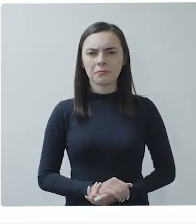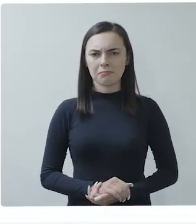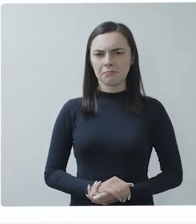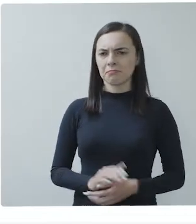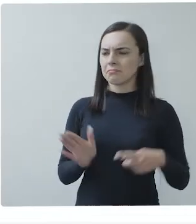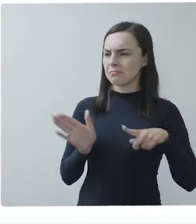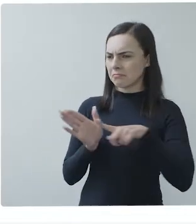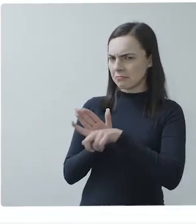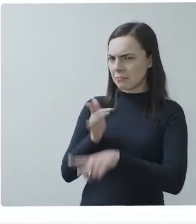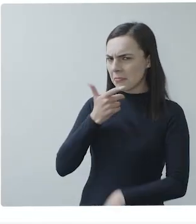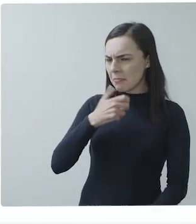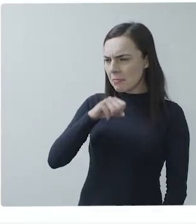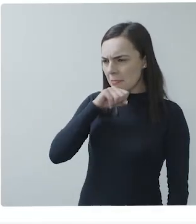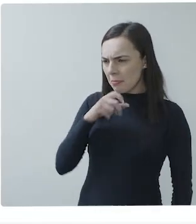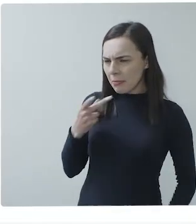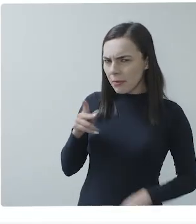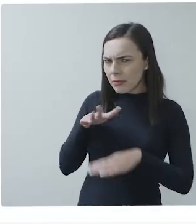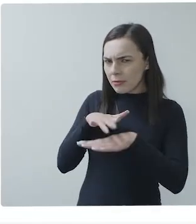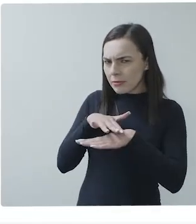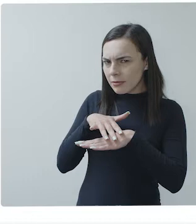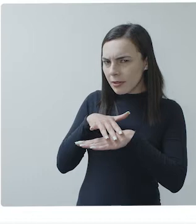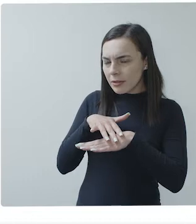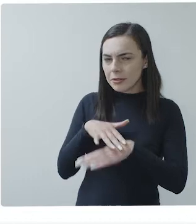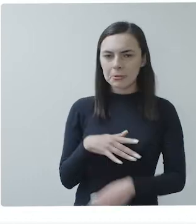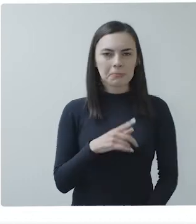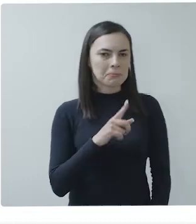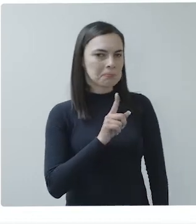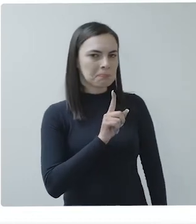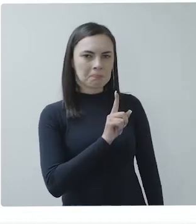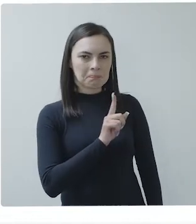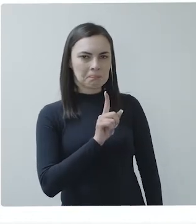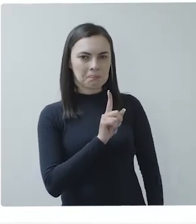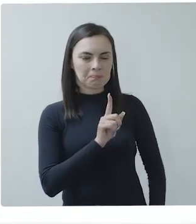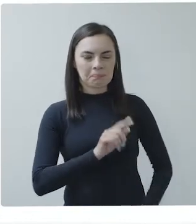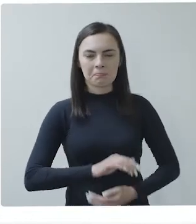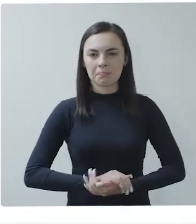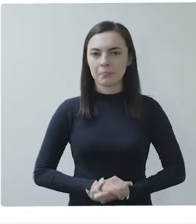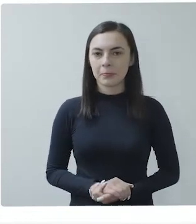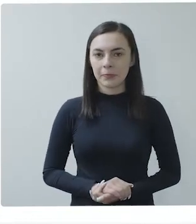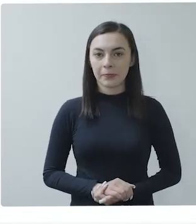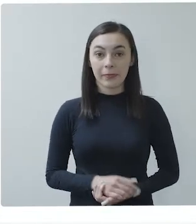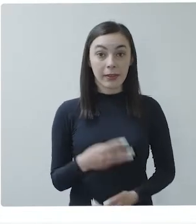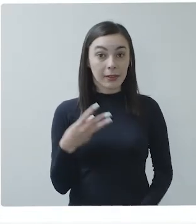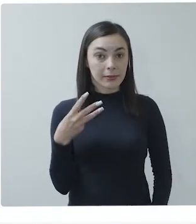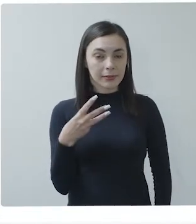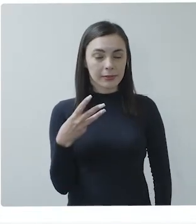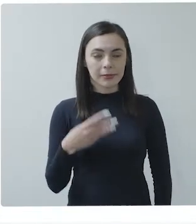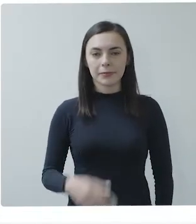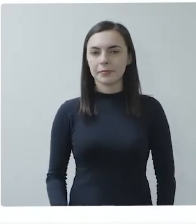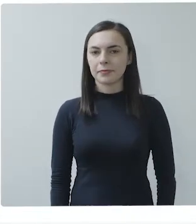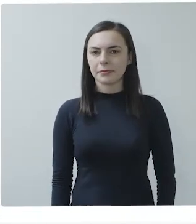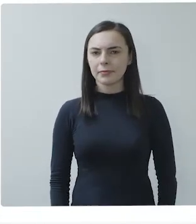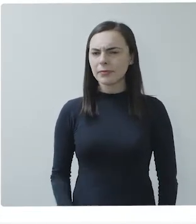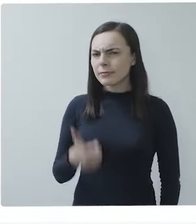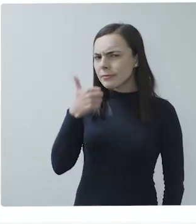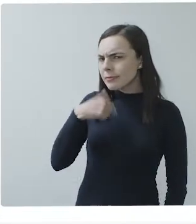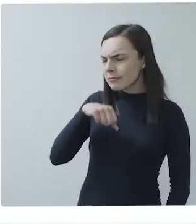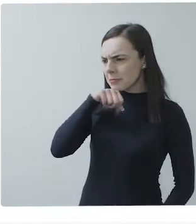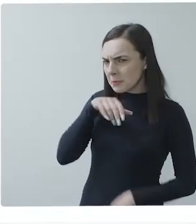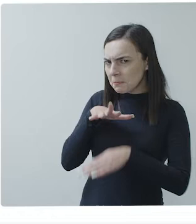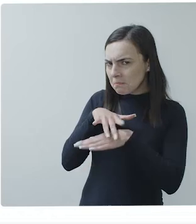pai está doente? Ela diz: não. Terceiro quadrinho, então é sua